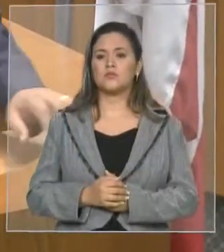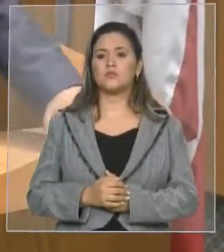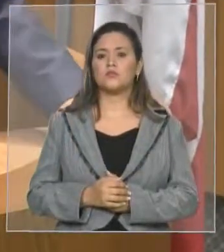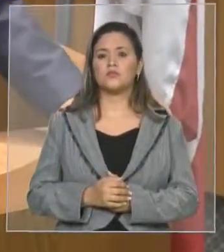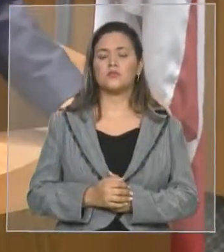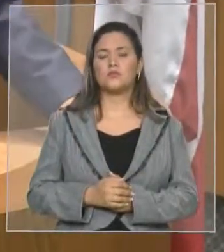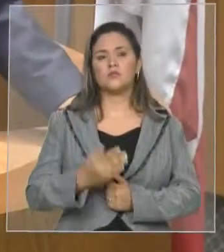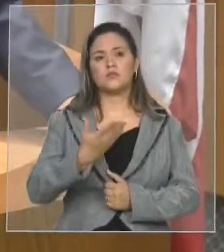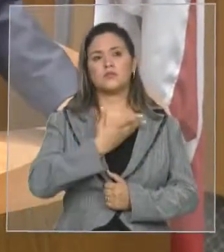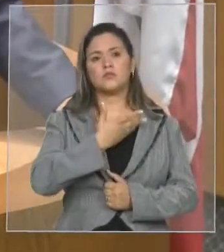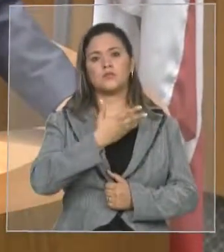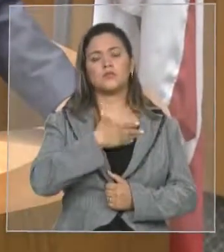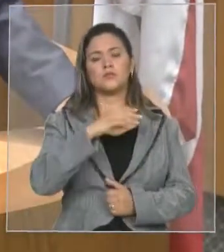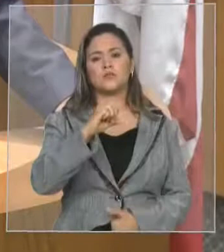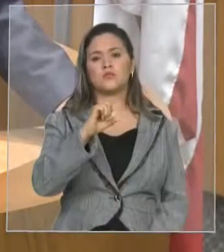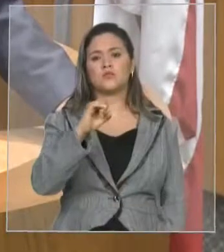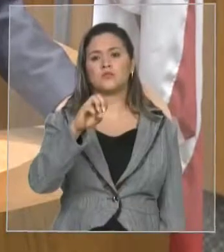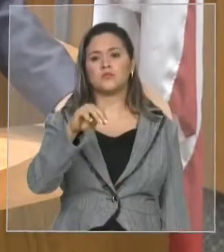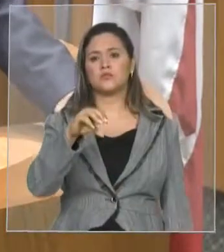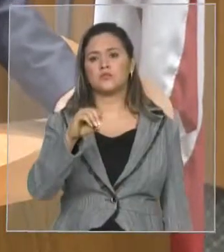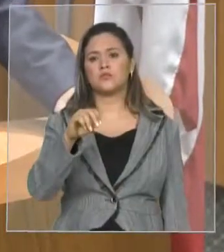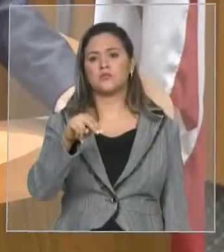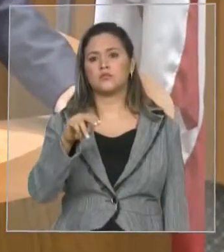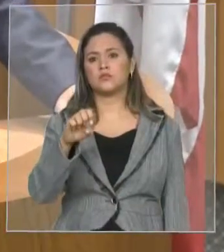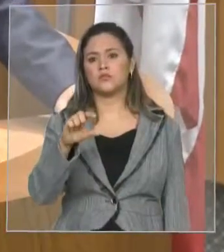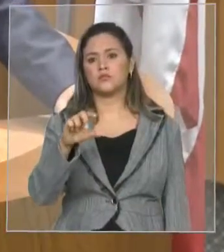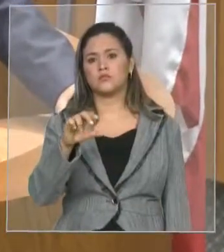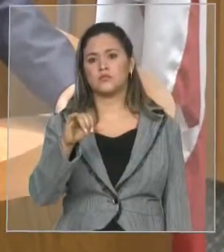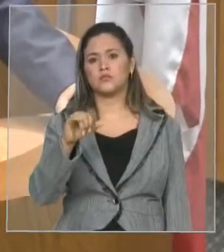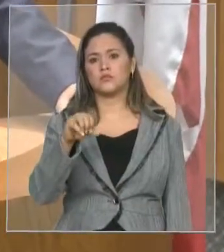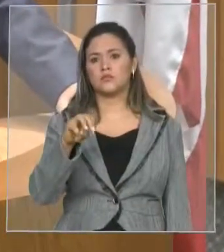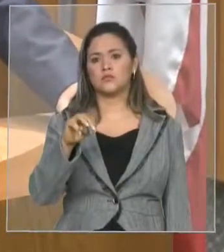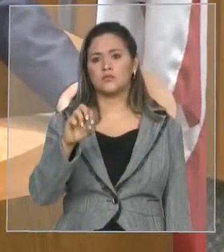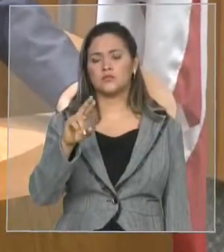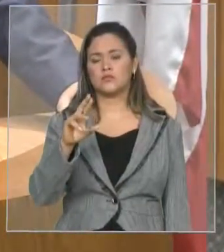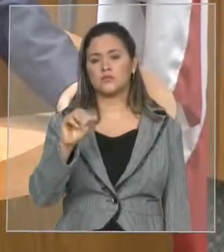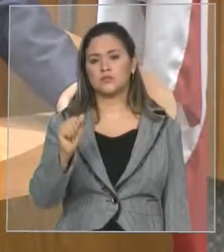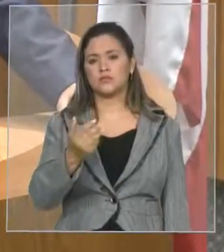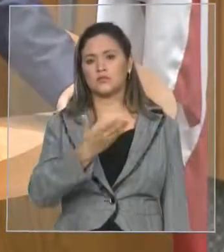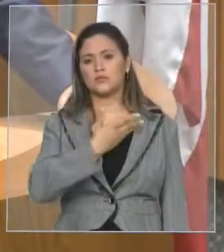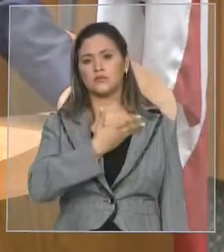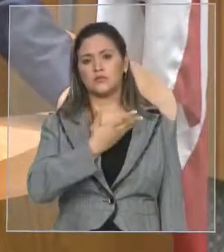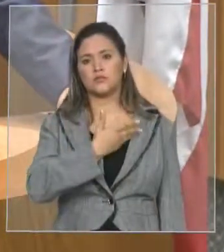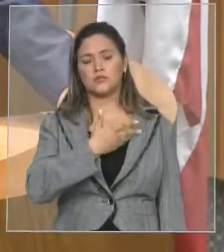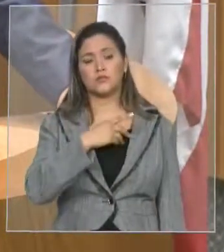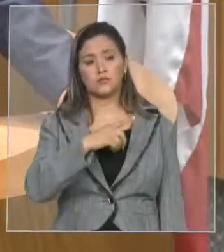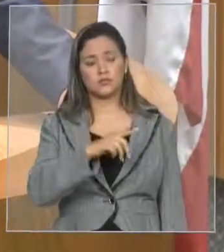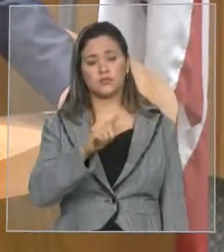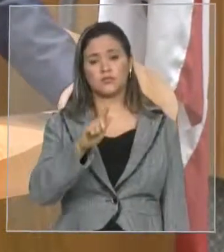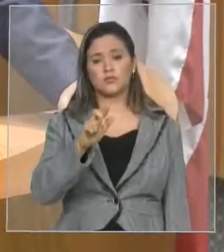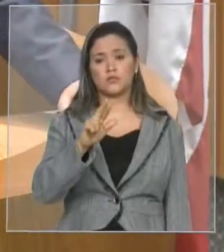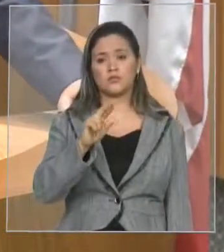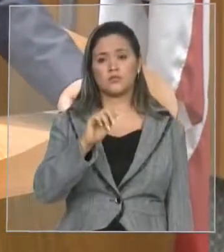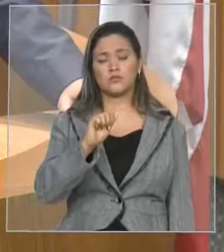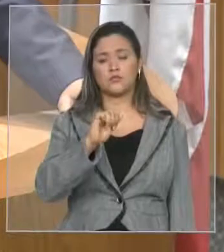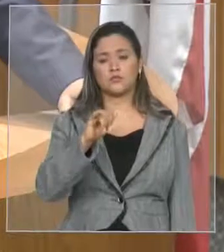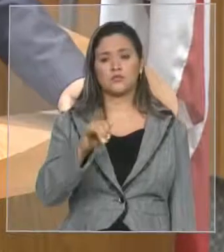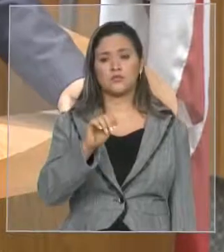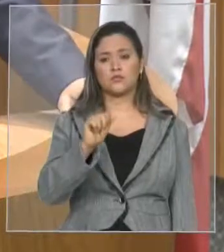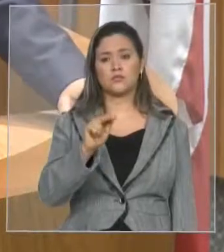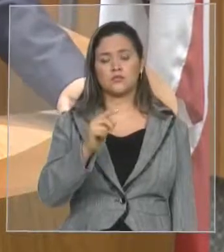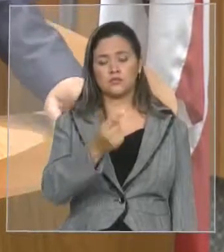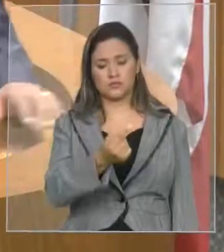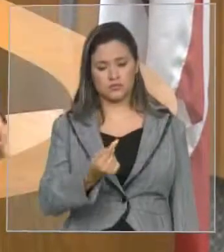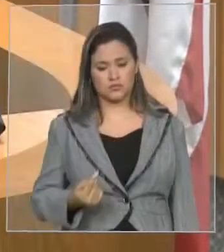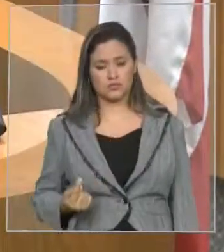querida amiga Simone Limeira e suas amigas e amigos que estão lá de Grajaú visitando hoje o plenário desta casa. São